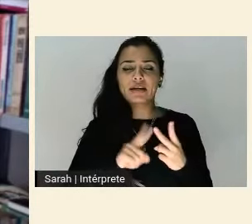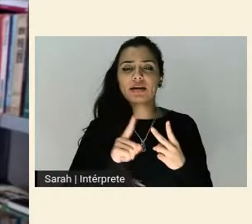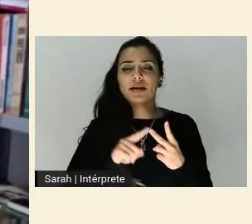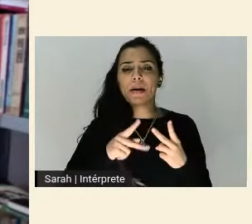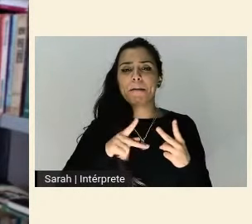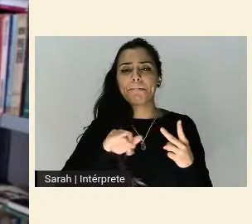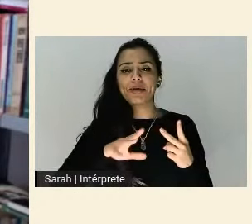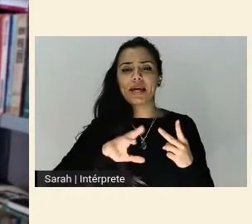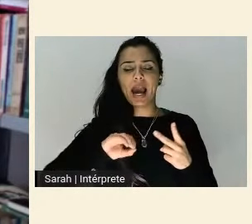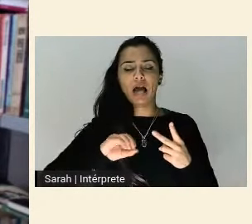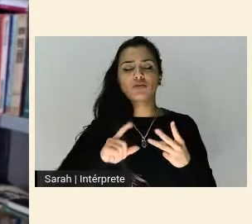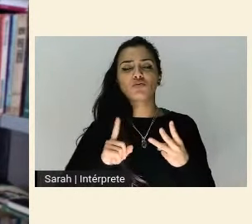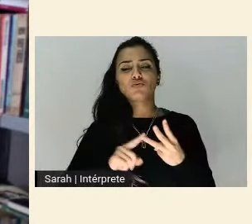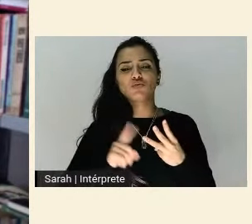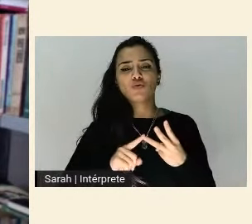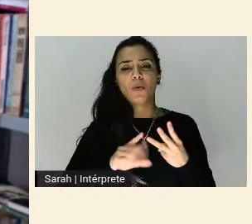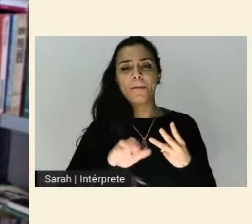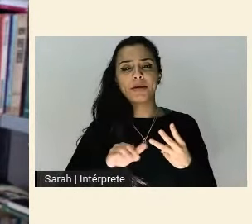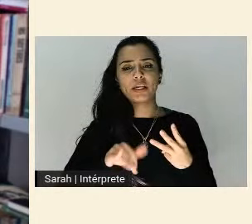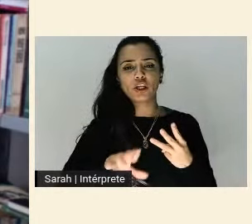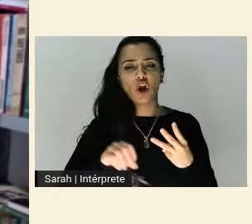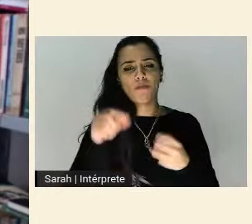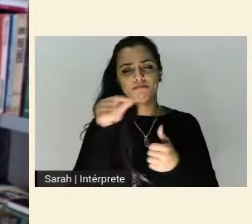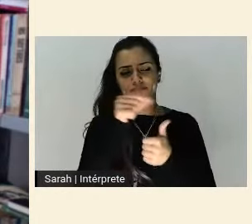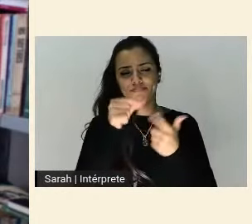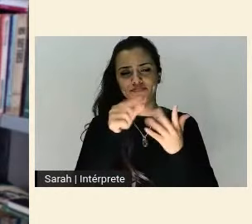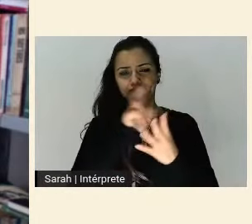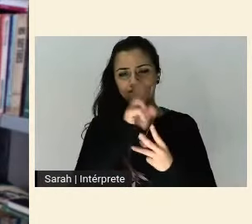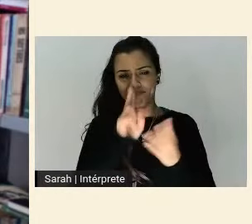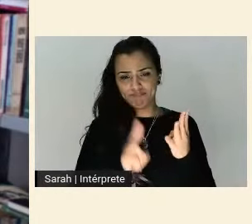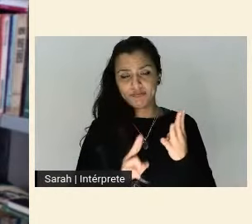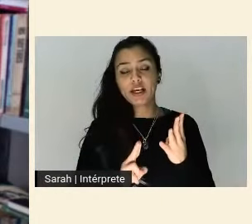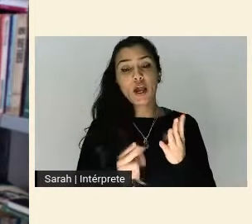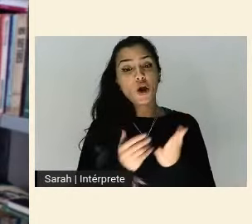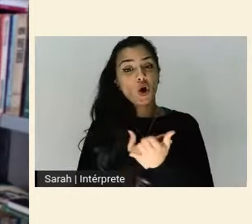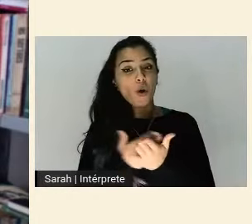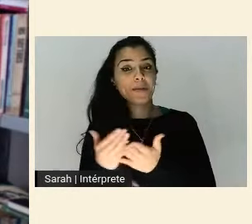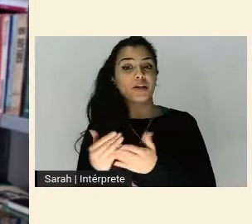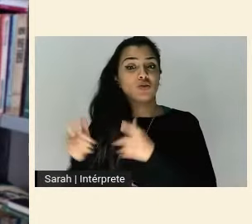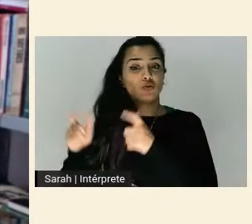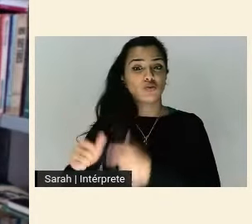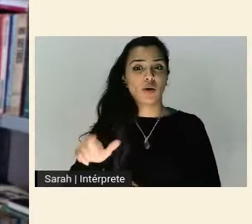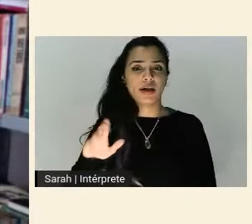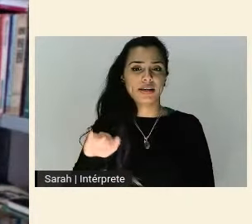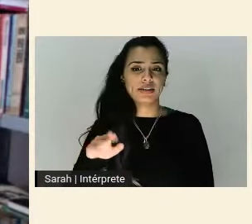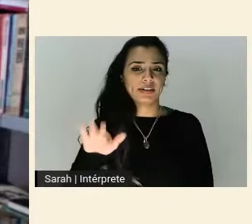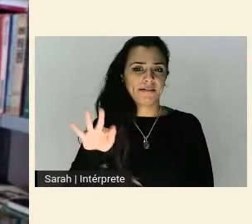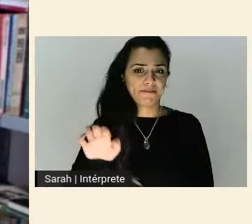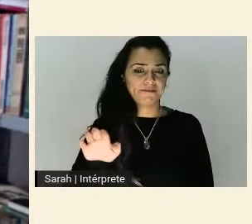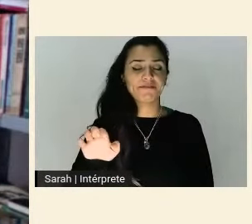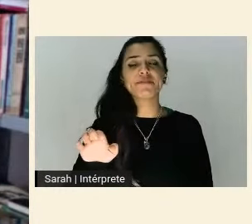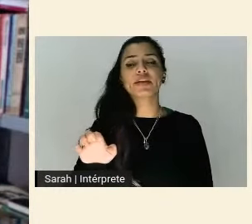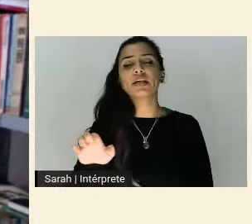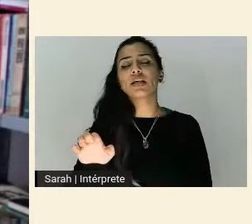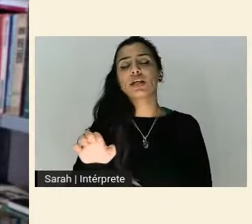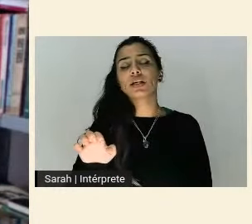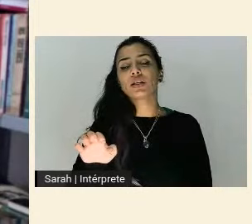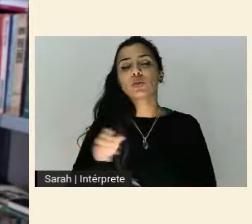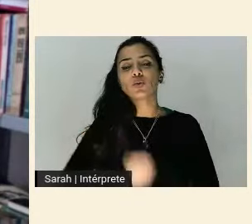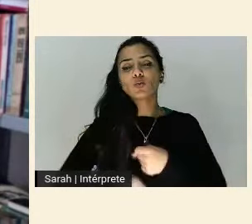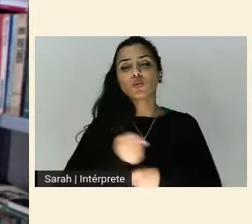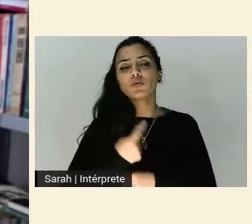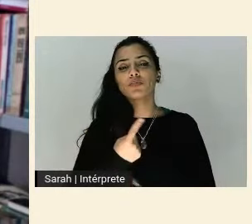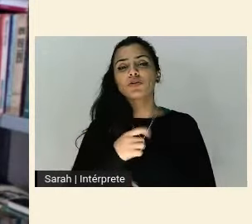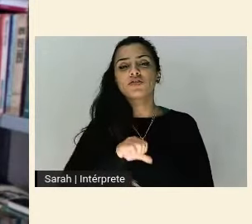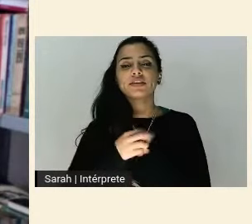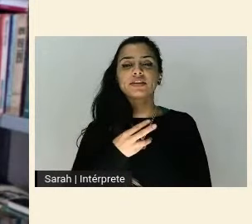Picasso, Miró, aconteceu no Recife, em 1930, né, trazida justamente por Vicente